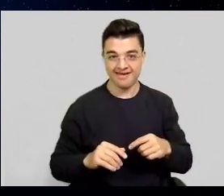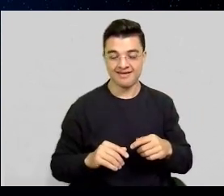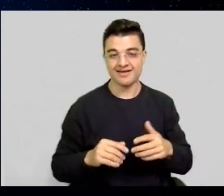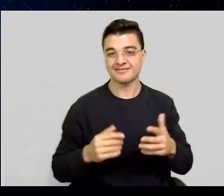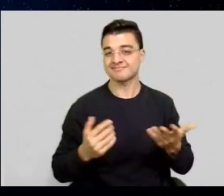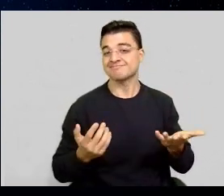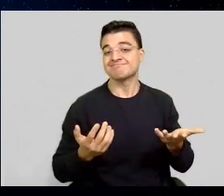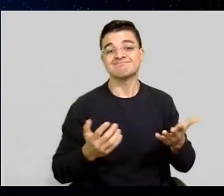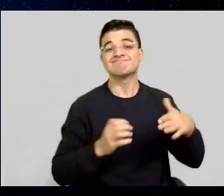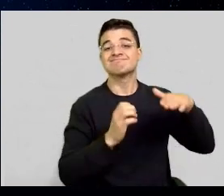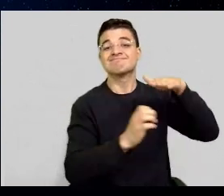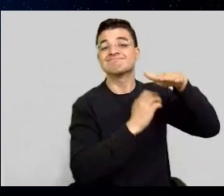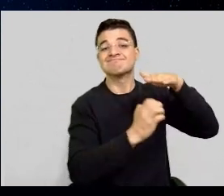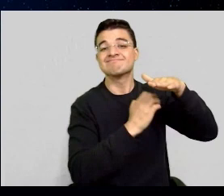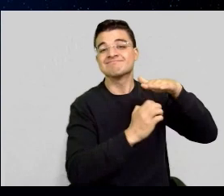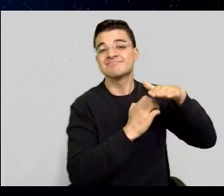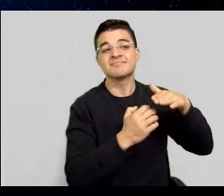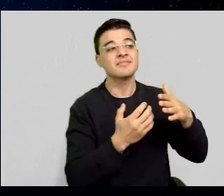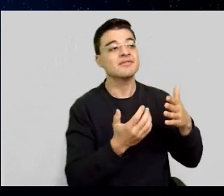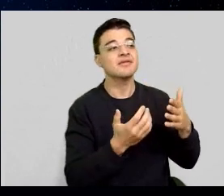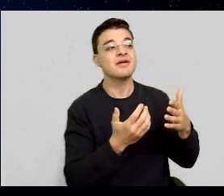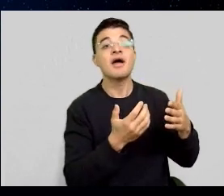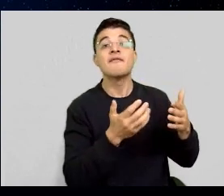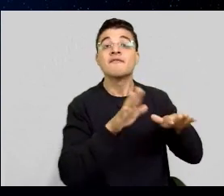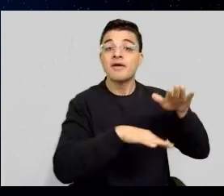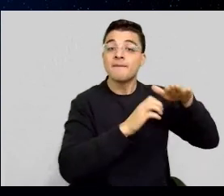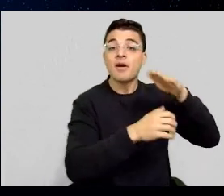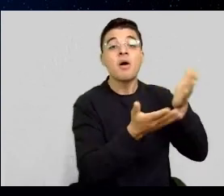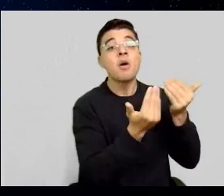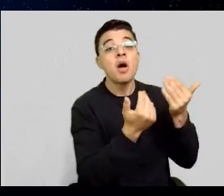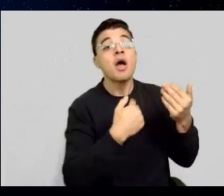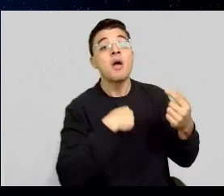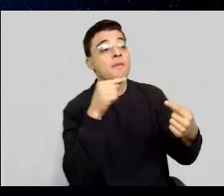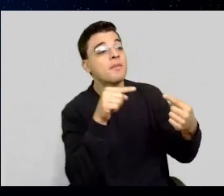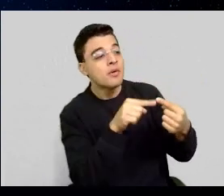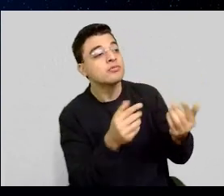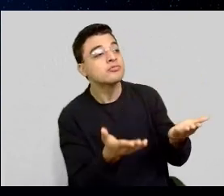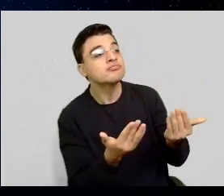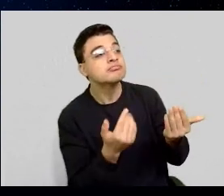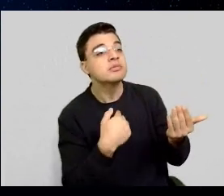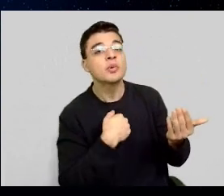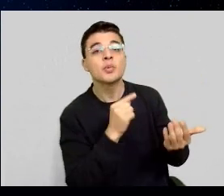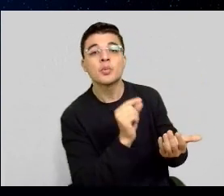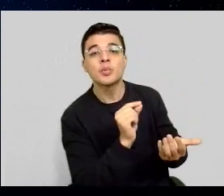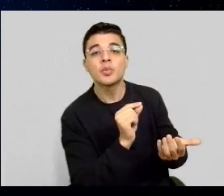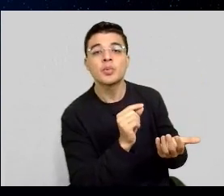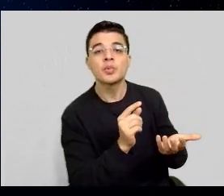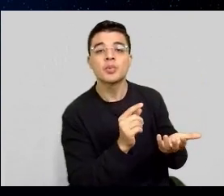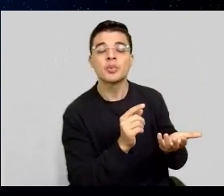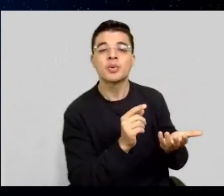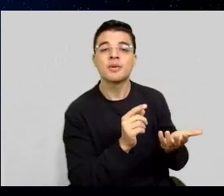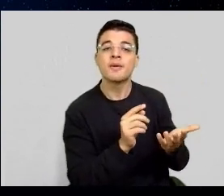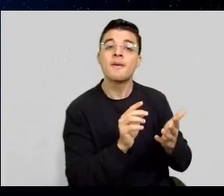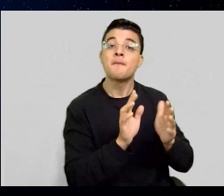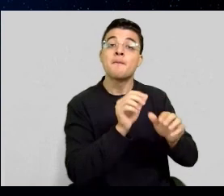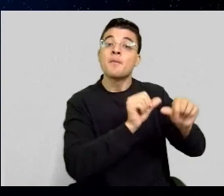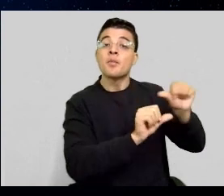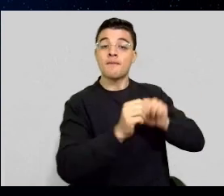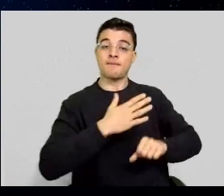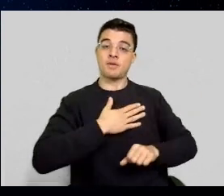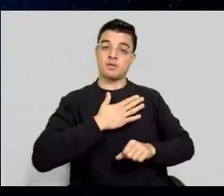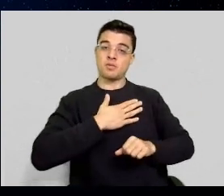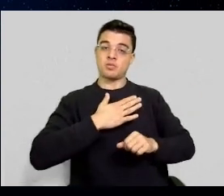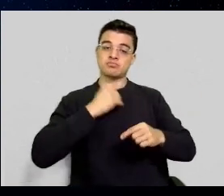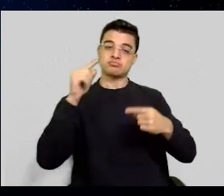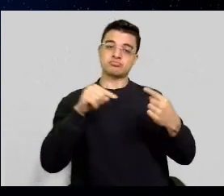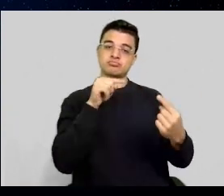organização para ela nos passar um propósito, para nós entendermos sobre o propósito, mas nós esquecemos e o nosso propósito?